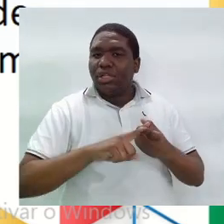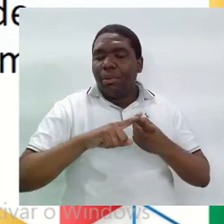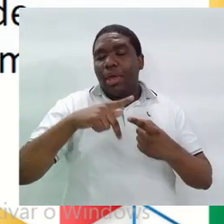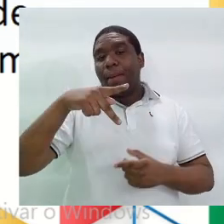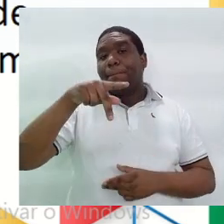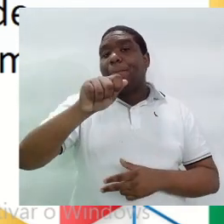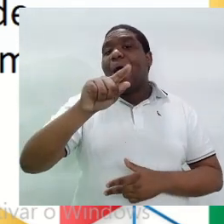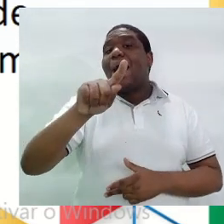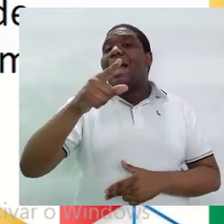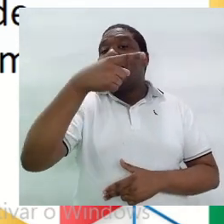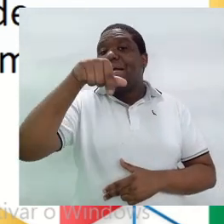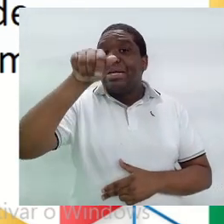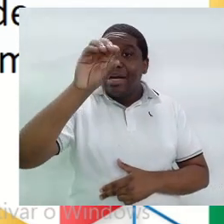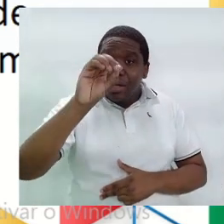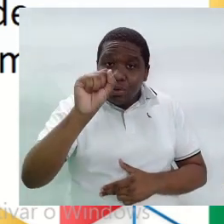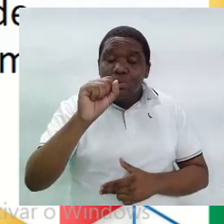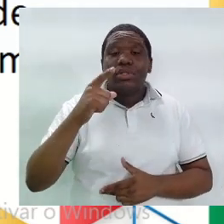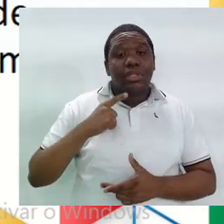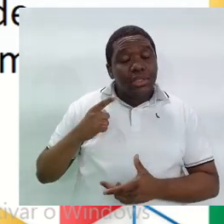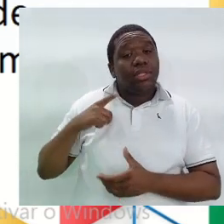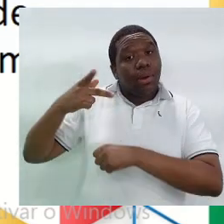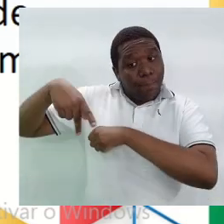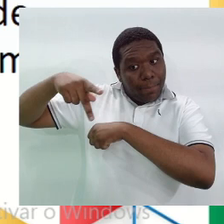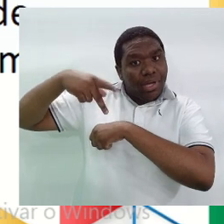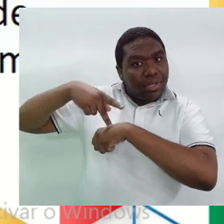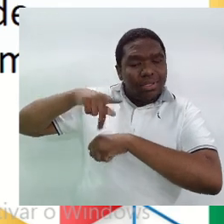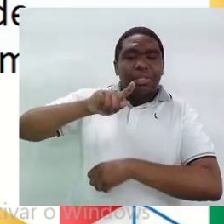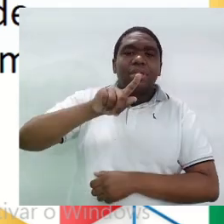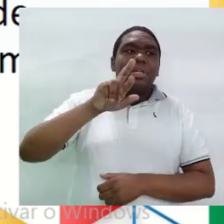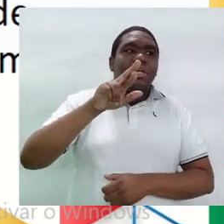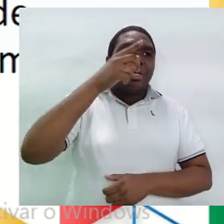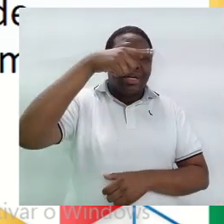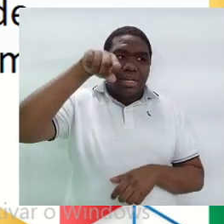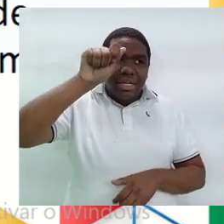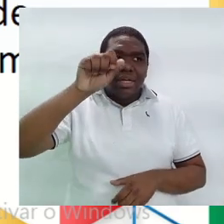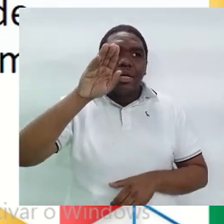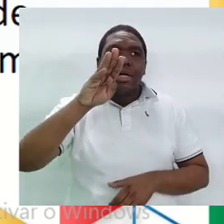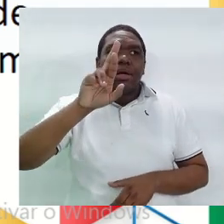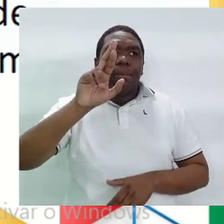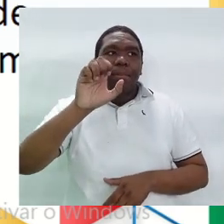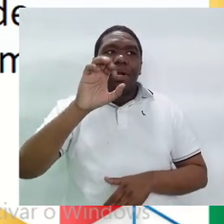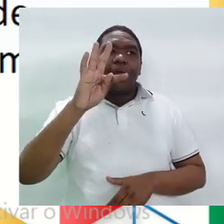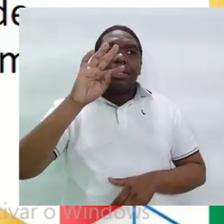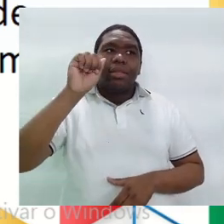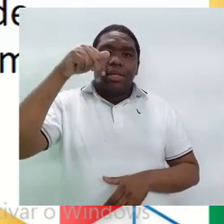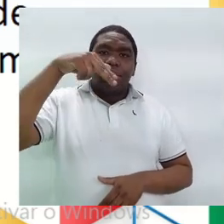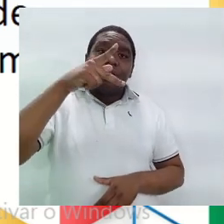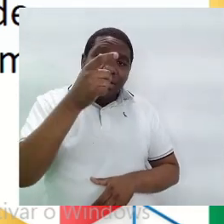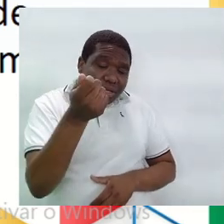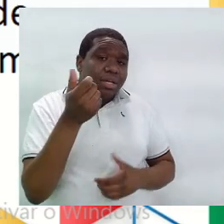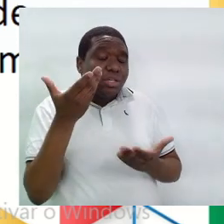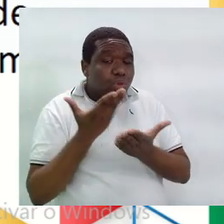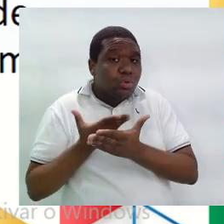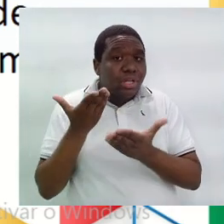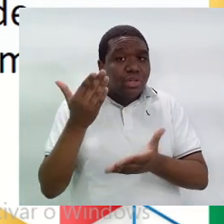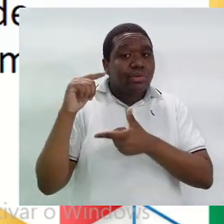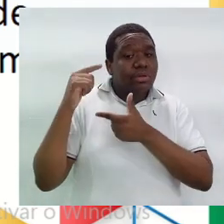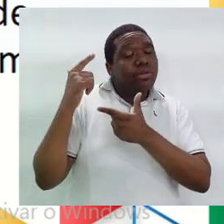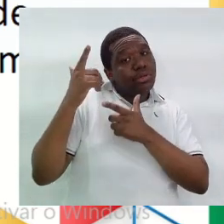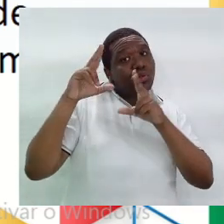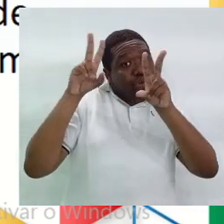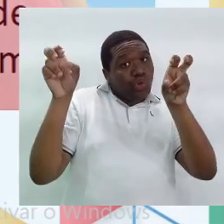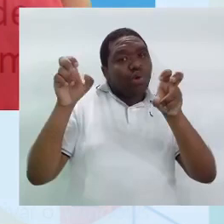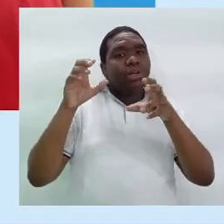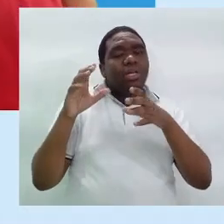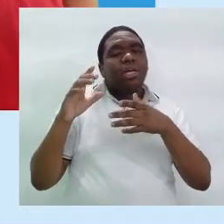eram praticados na Grã-Bretanha. Que tal vocês estudarem um pouco sobre as tradições celtas? Algo